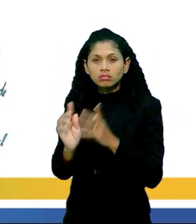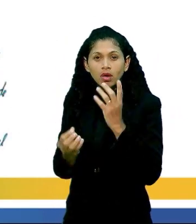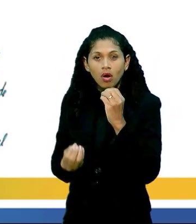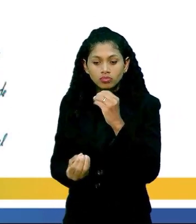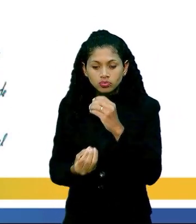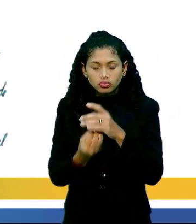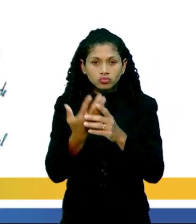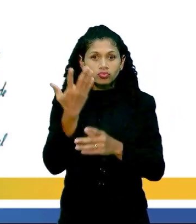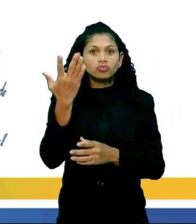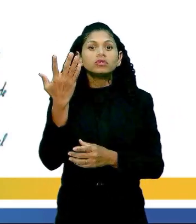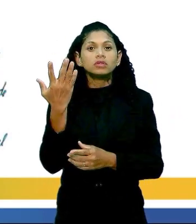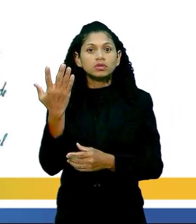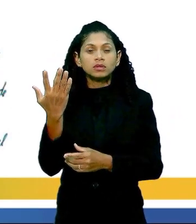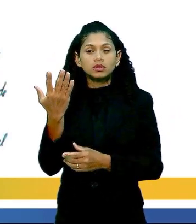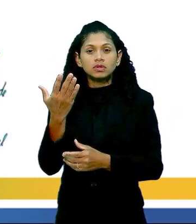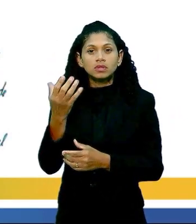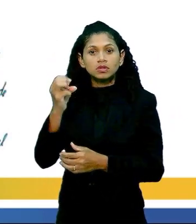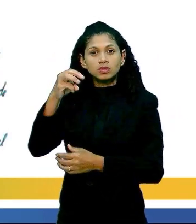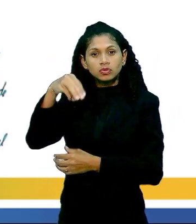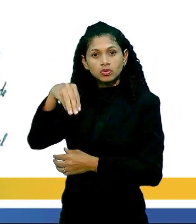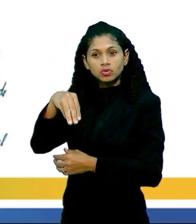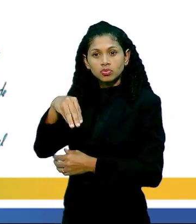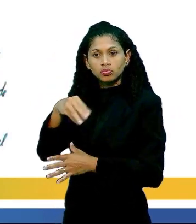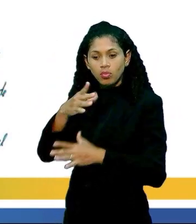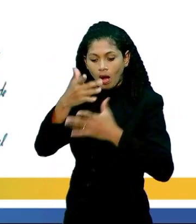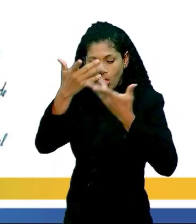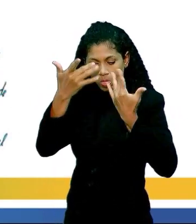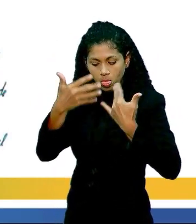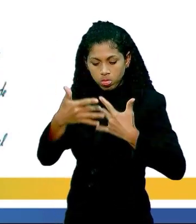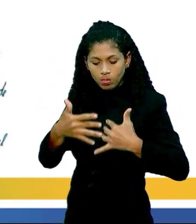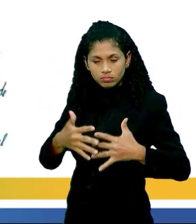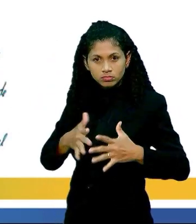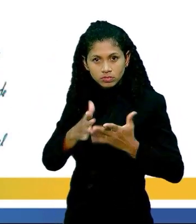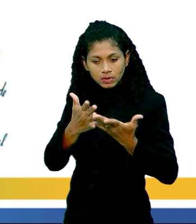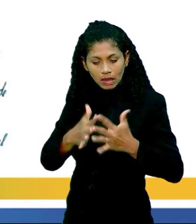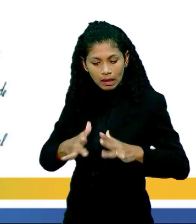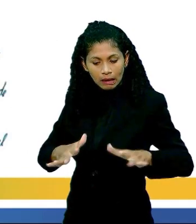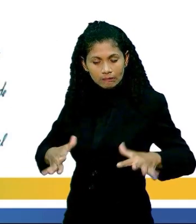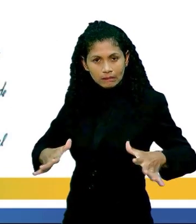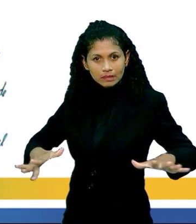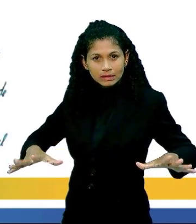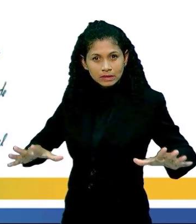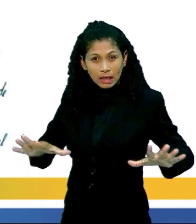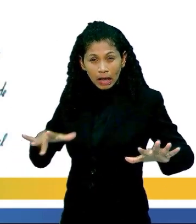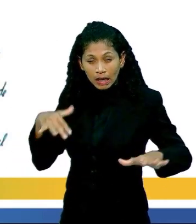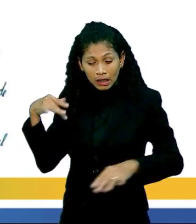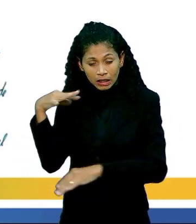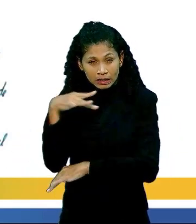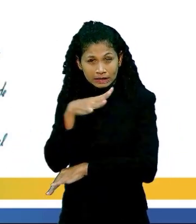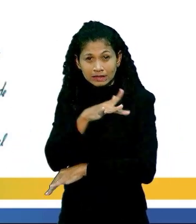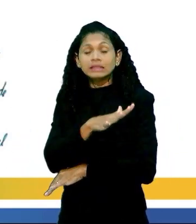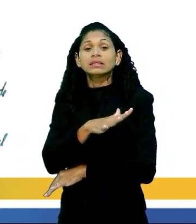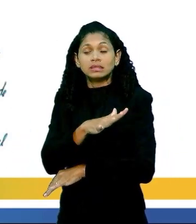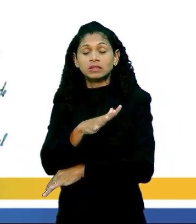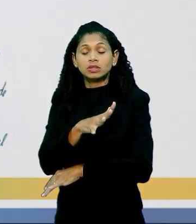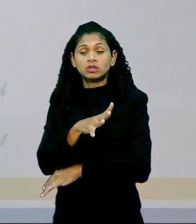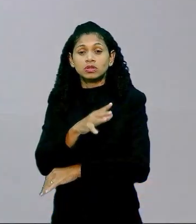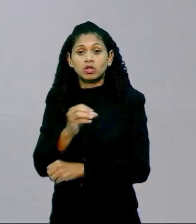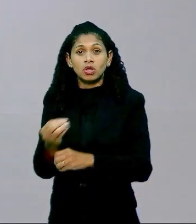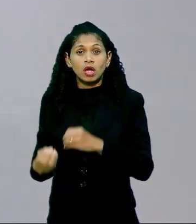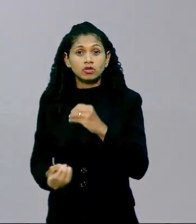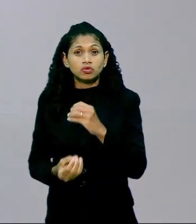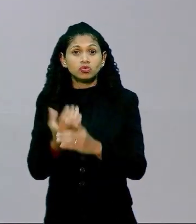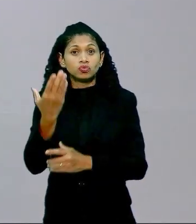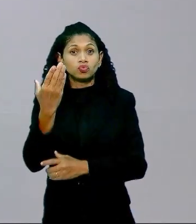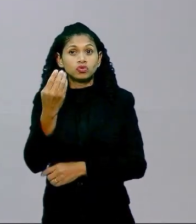né? Que solidificou. Nunca teve vida ali em cima daquele magma. Aí então